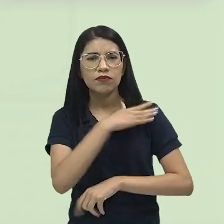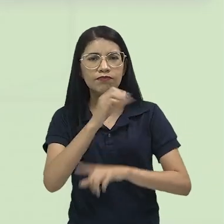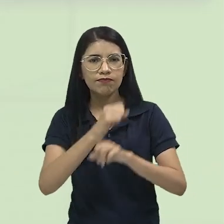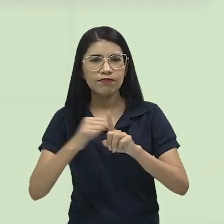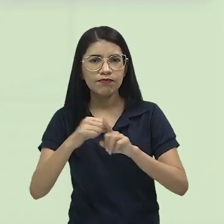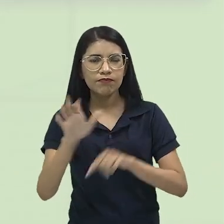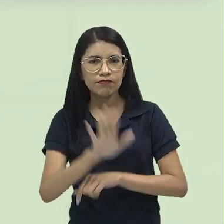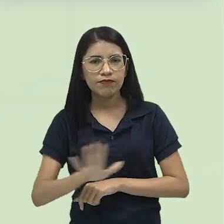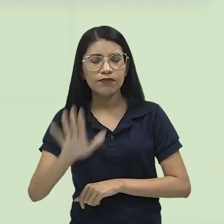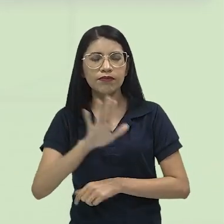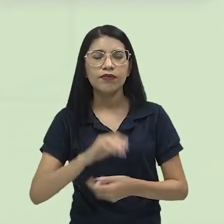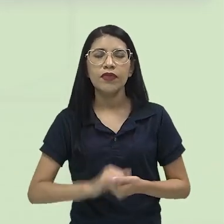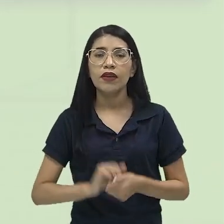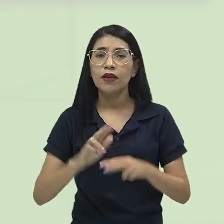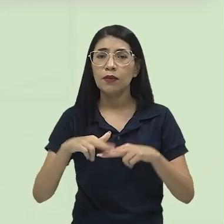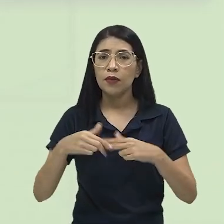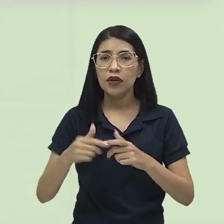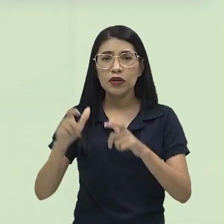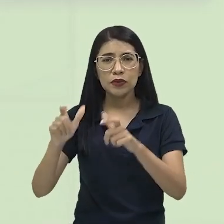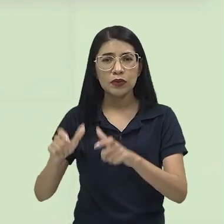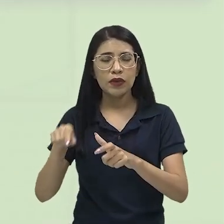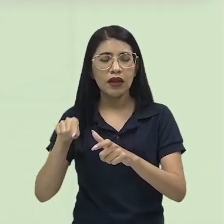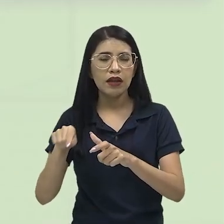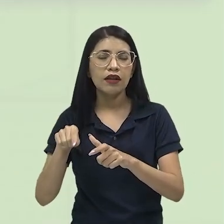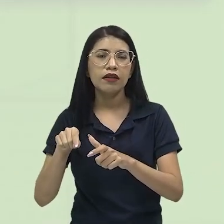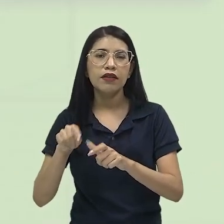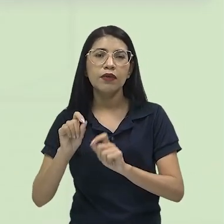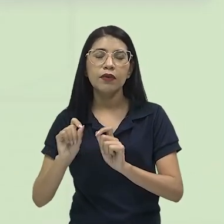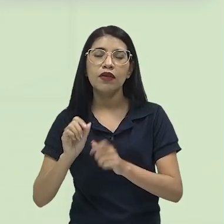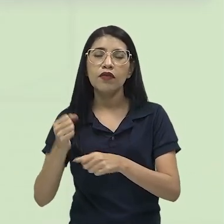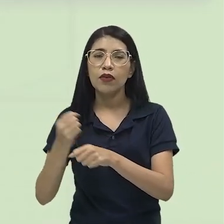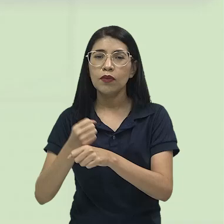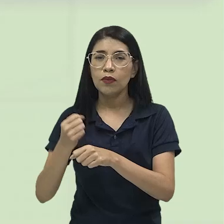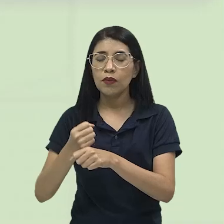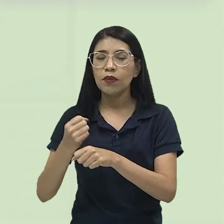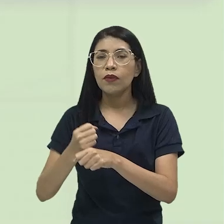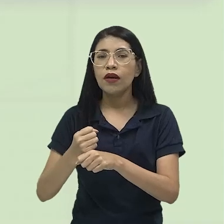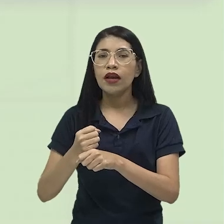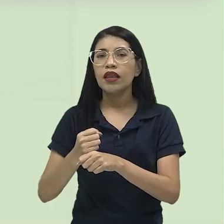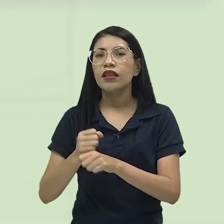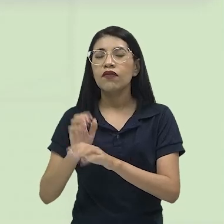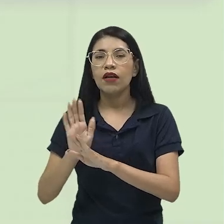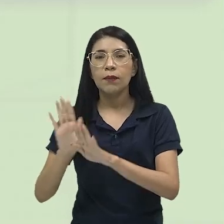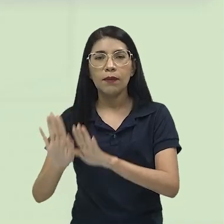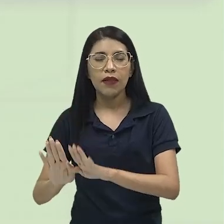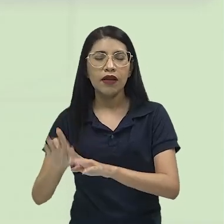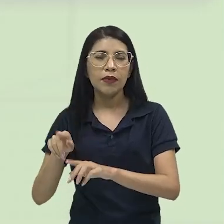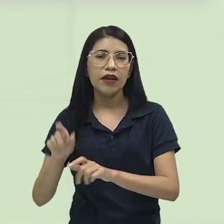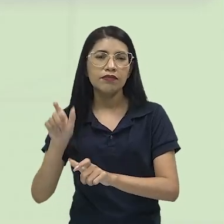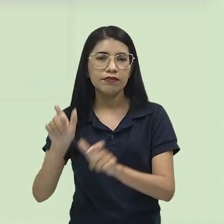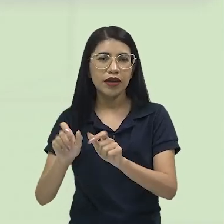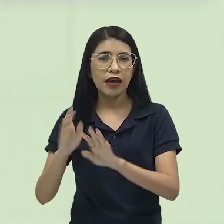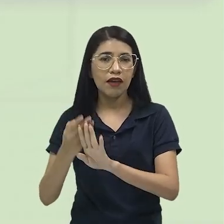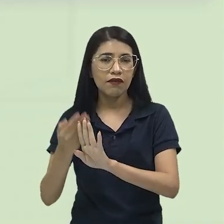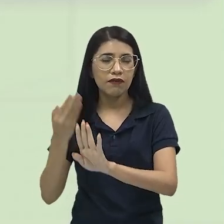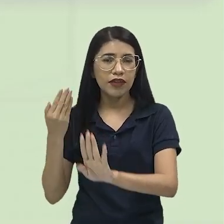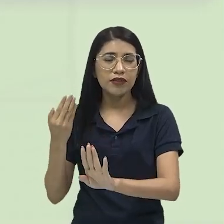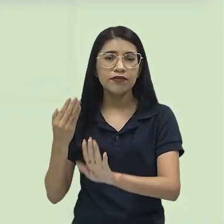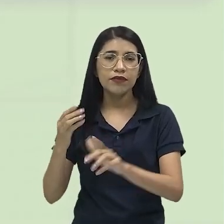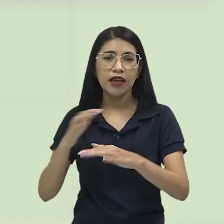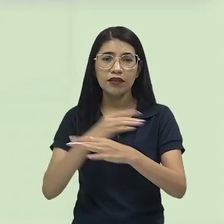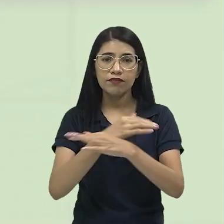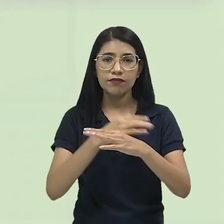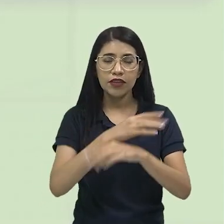geral. Por isso, o leprosário ficou ficou sendo estabelecido em um local afastado da cidade de